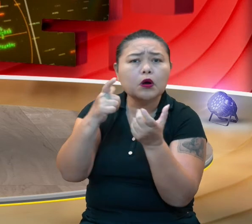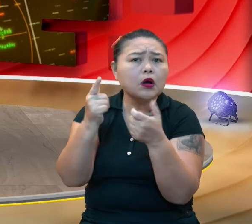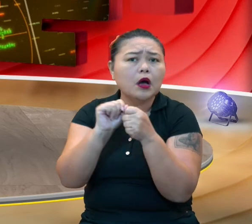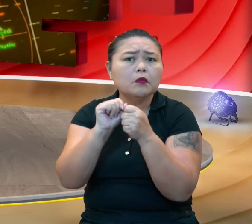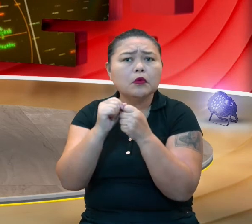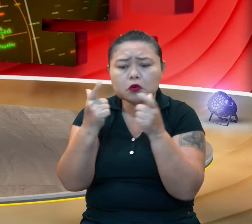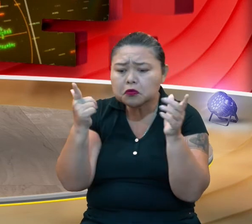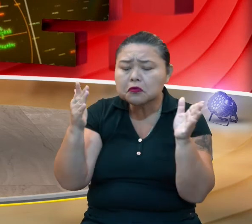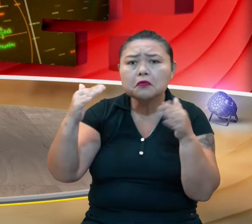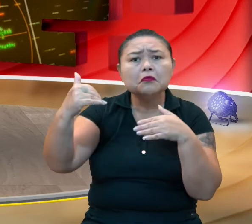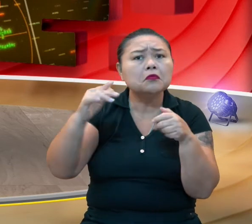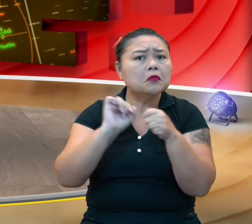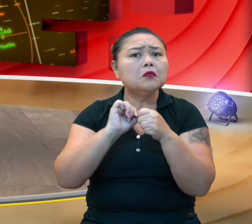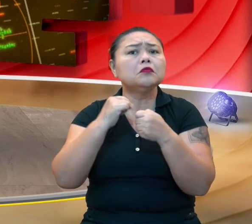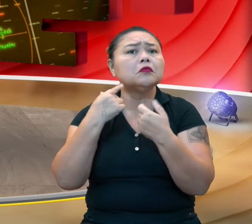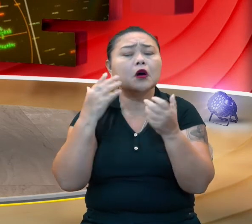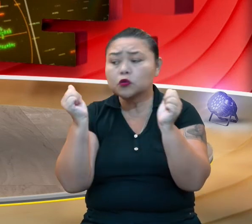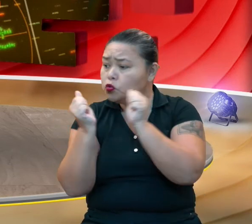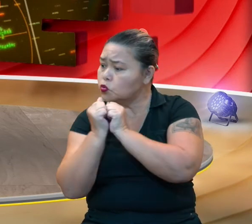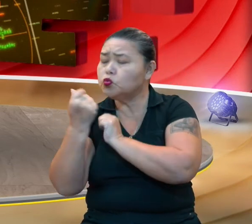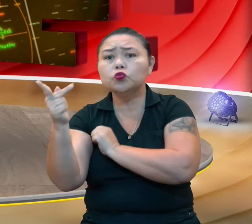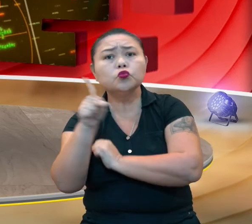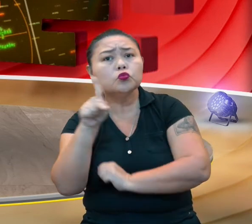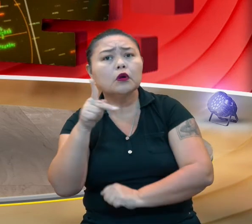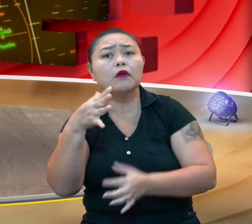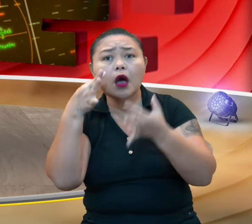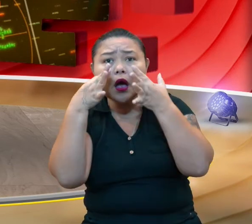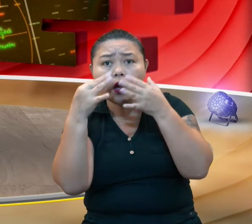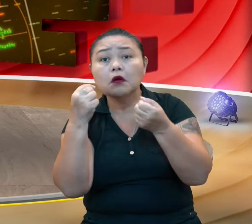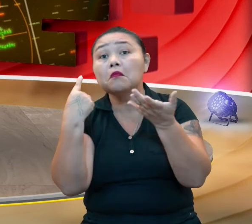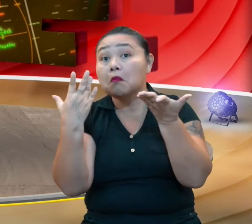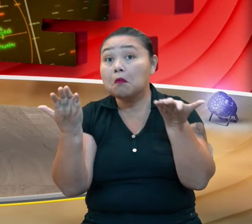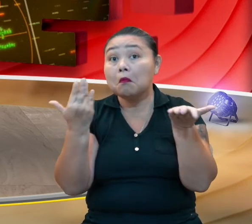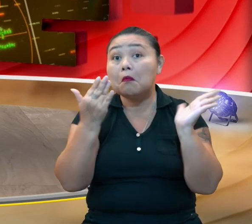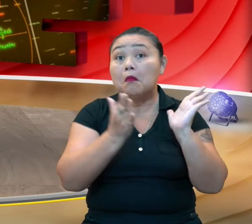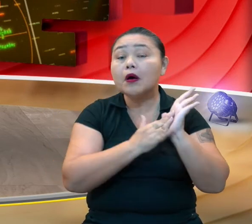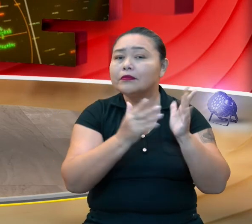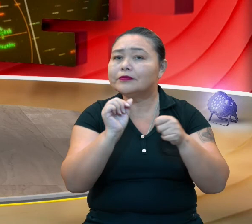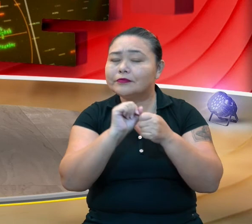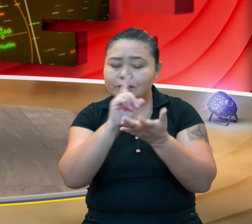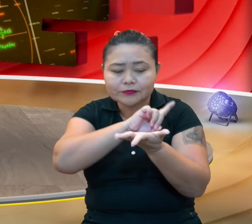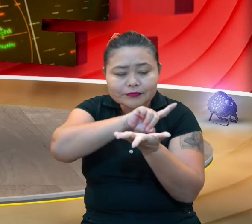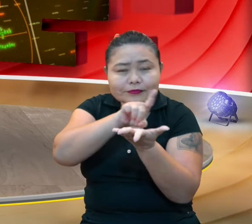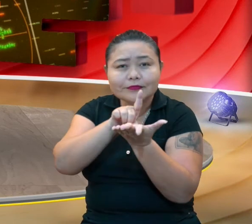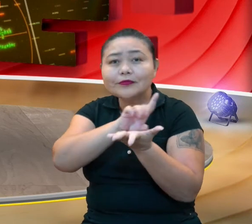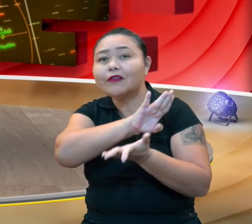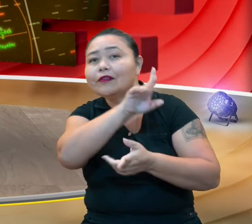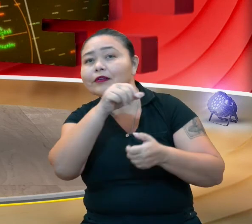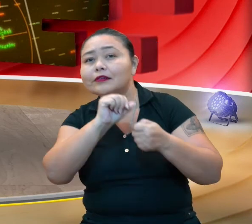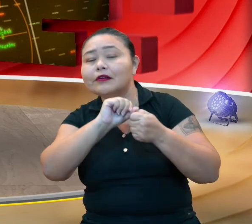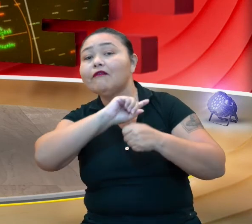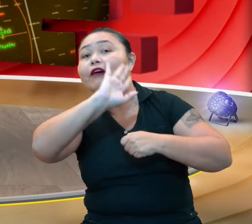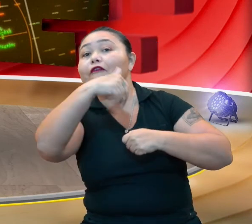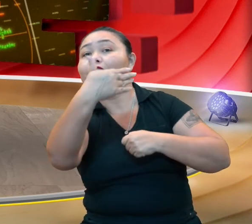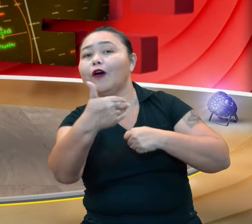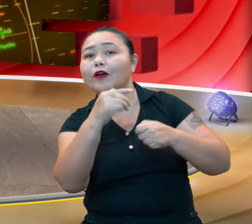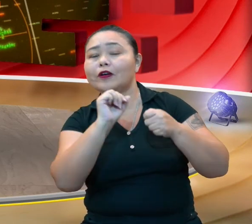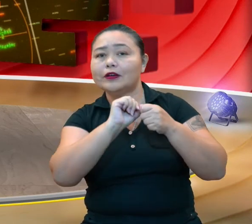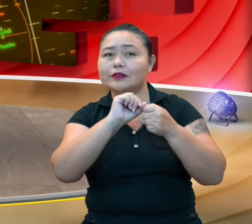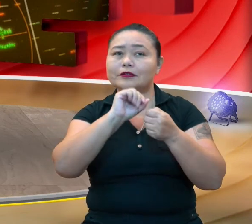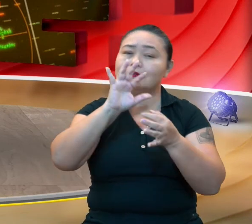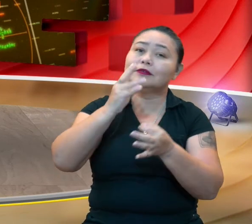individual, assim. Vocês podem, junto com o professor presencial, propor isso, né? Constrói o teodolito, vai a campo, vai lá fora e faz